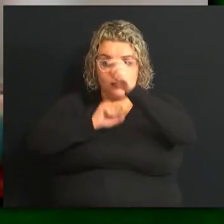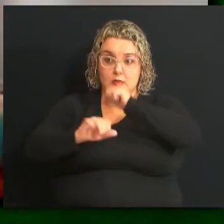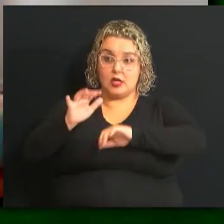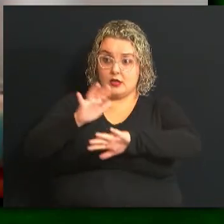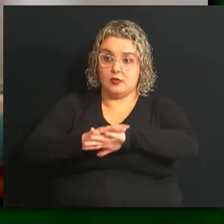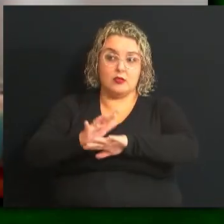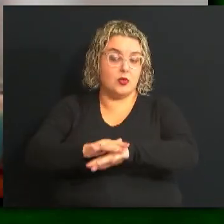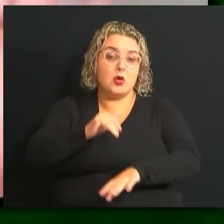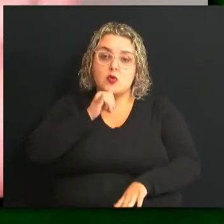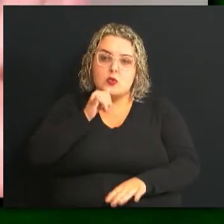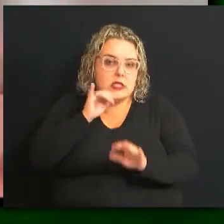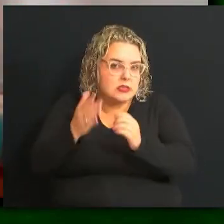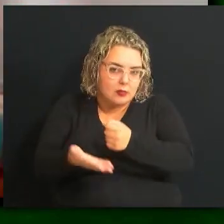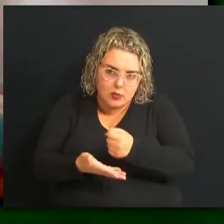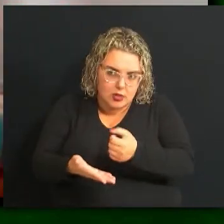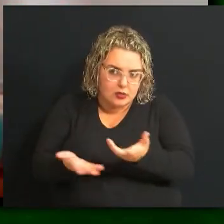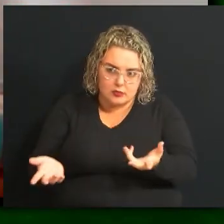aqui